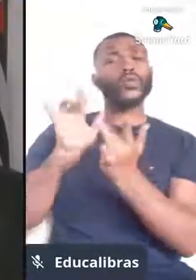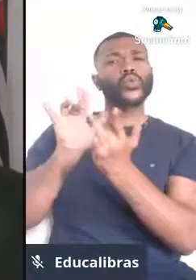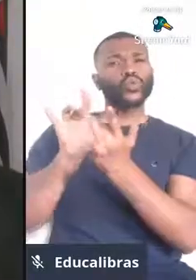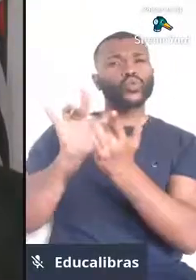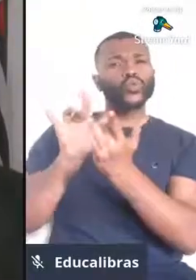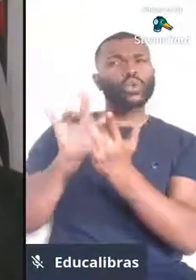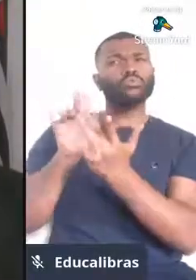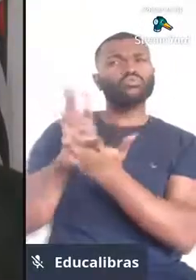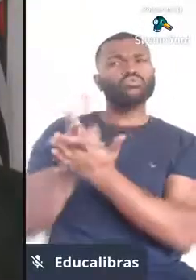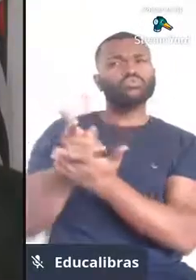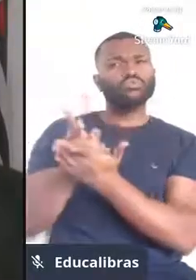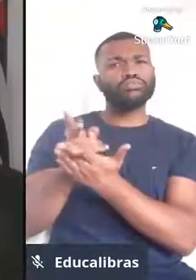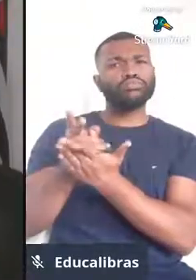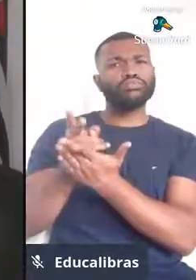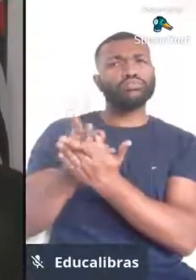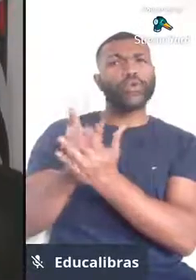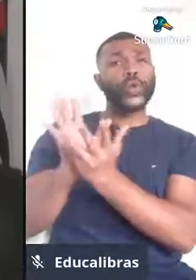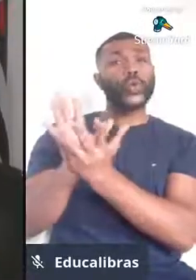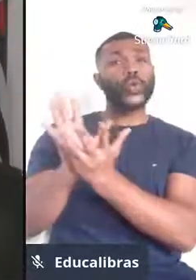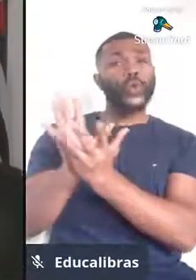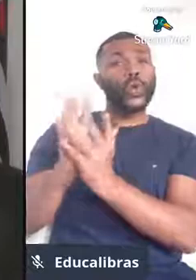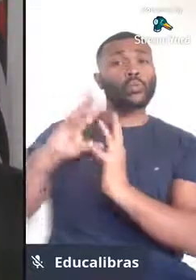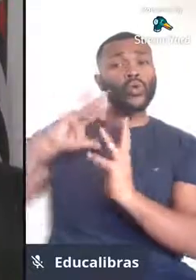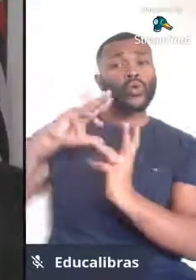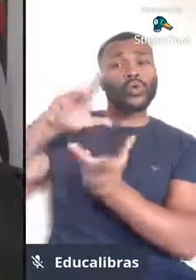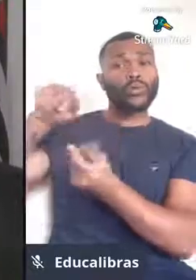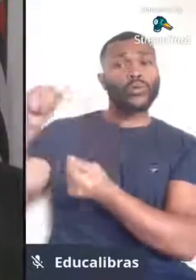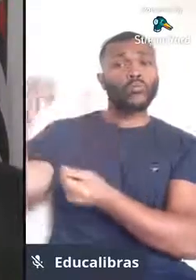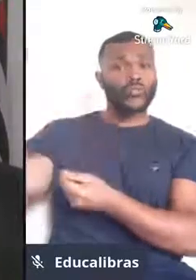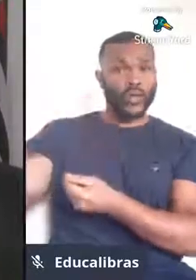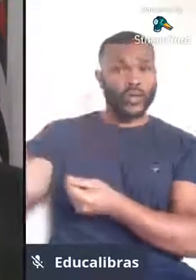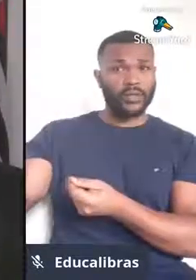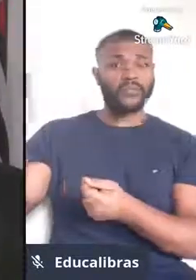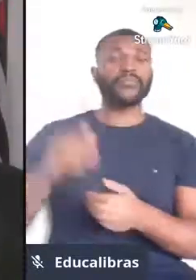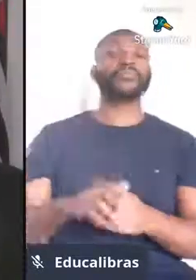internacional muito grande. Então, também emitimos